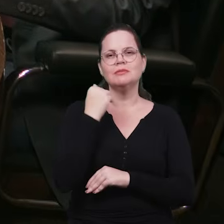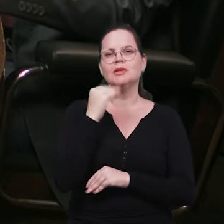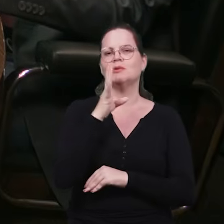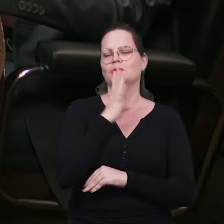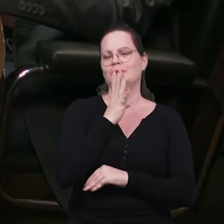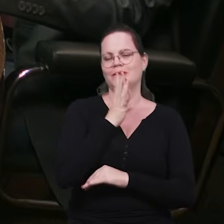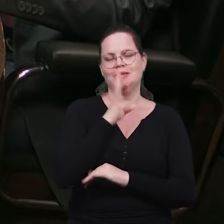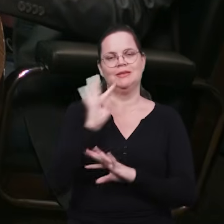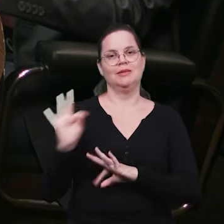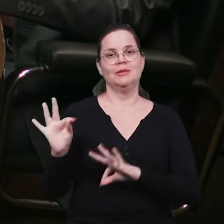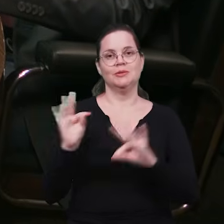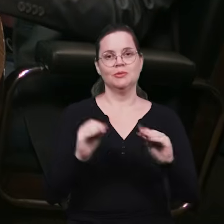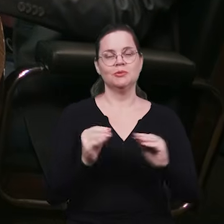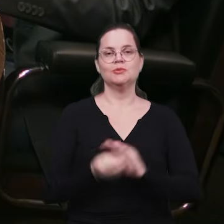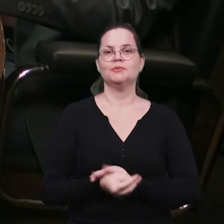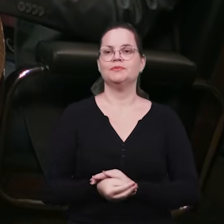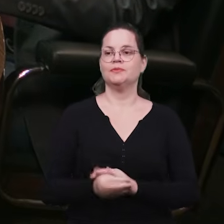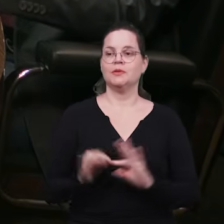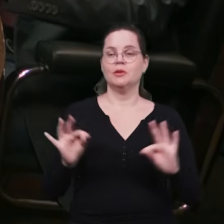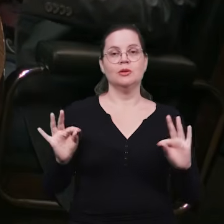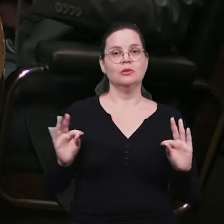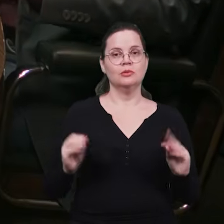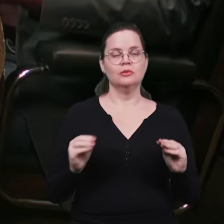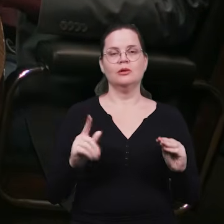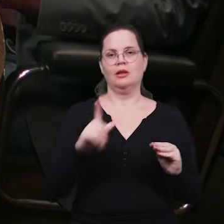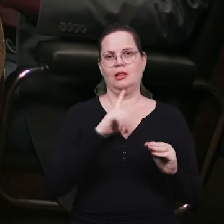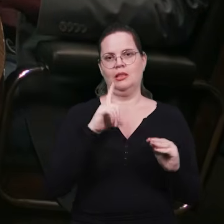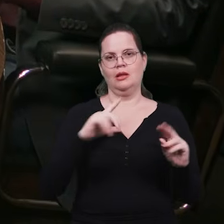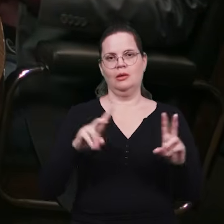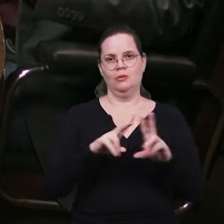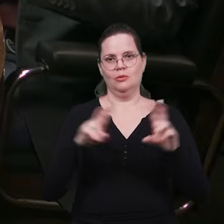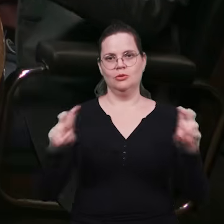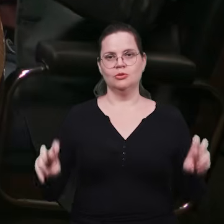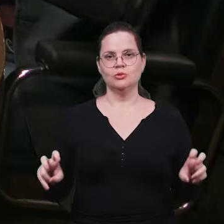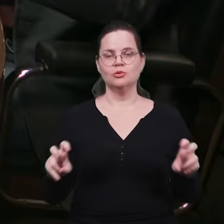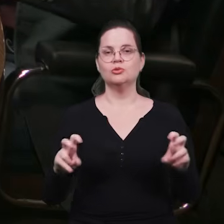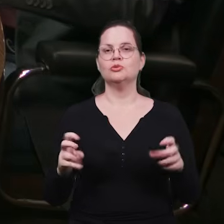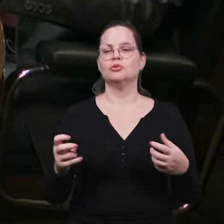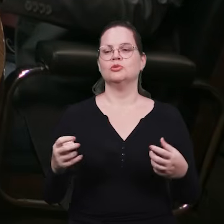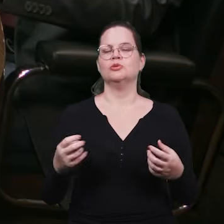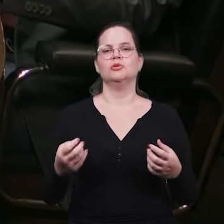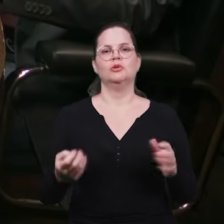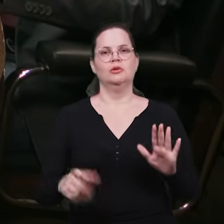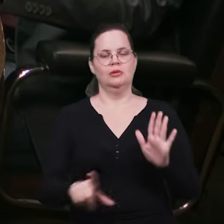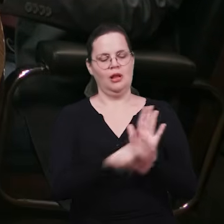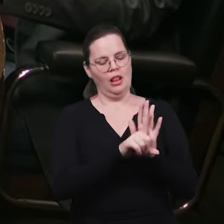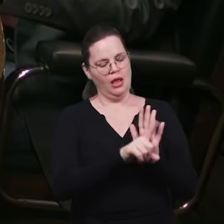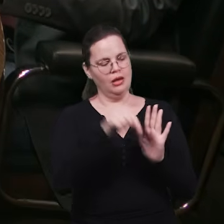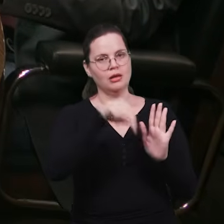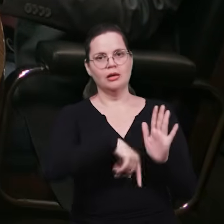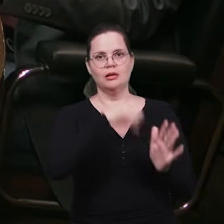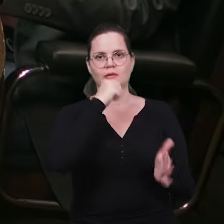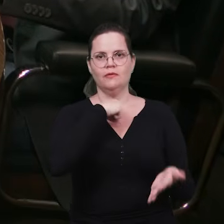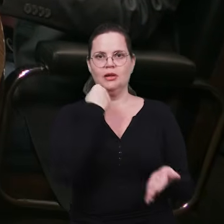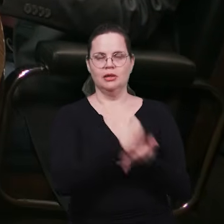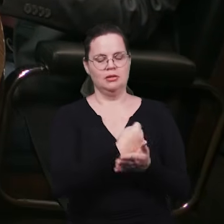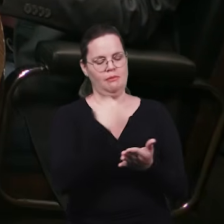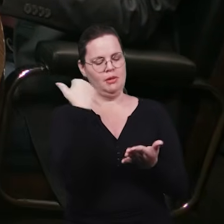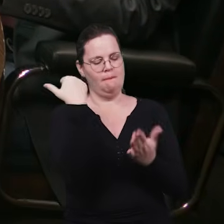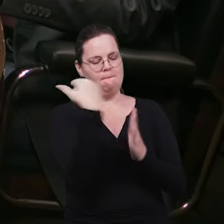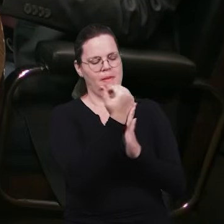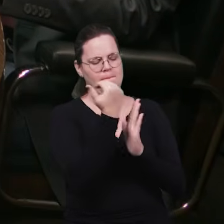ele conhecia tudo aquilo que era relacionado às escrituras do Velho Testamento. e